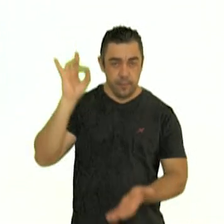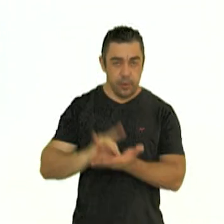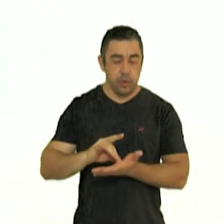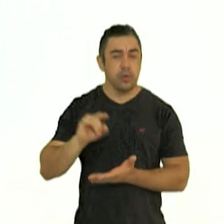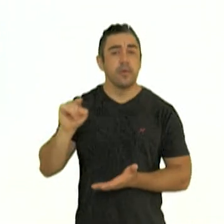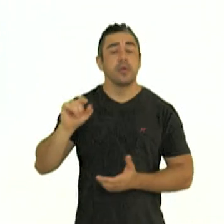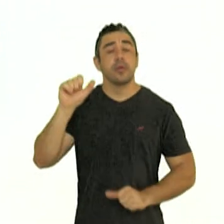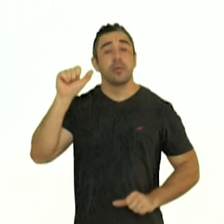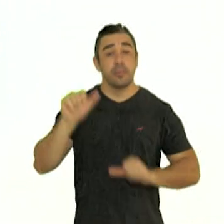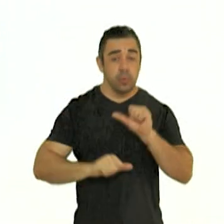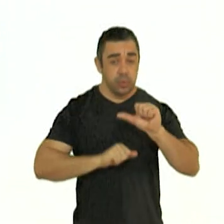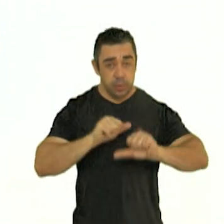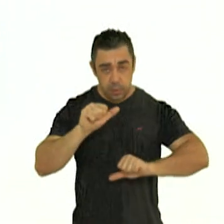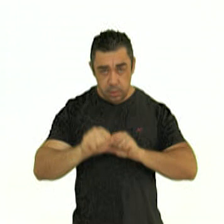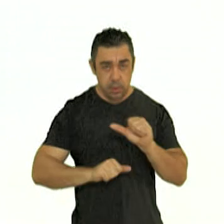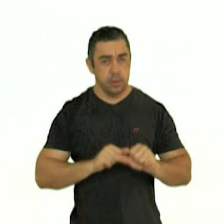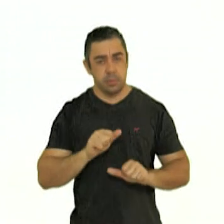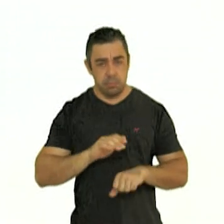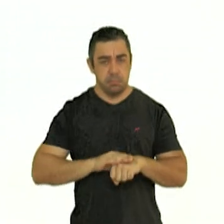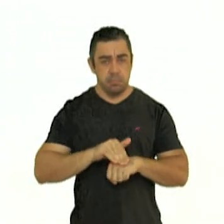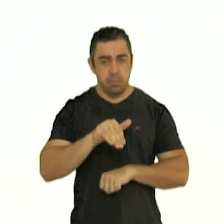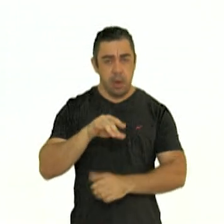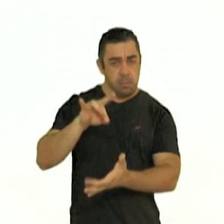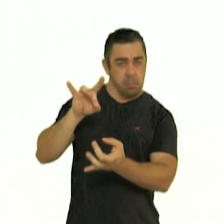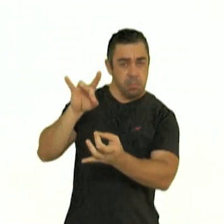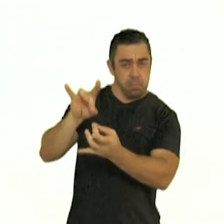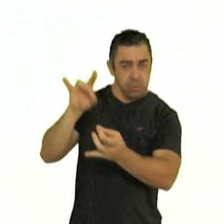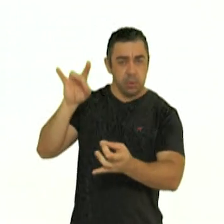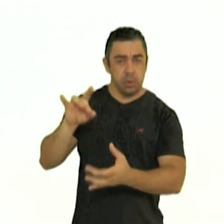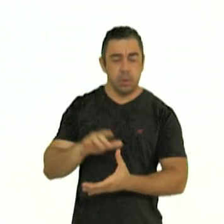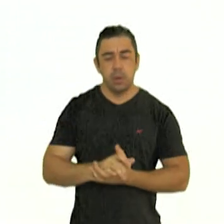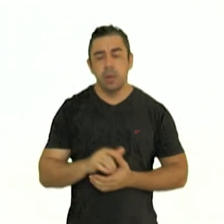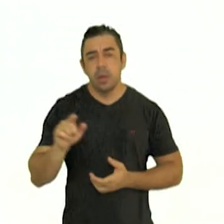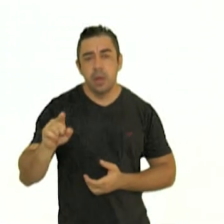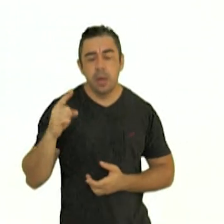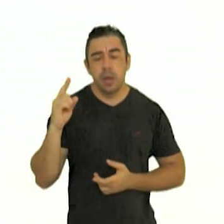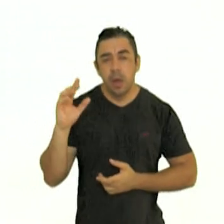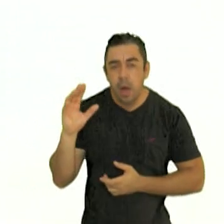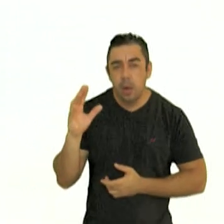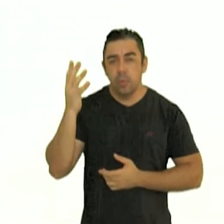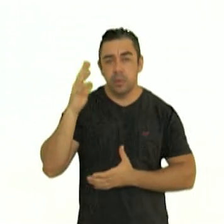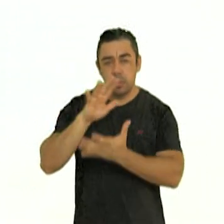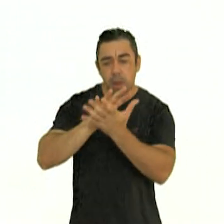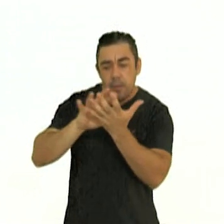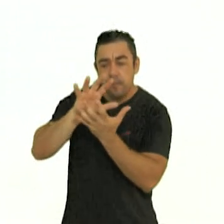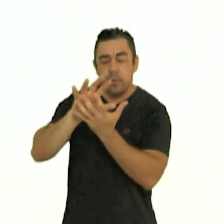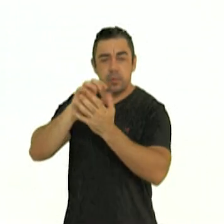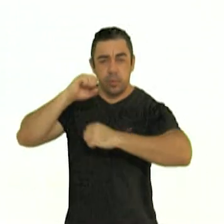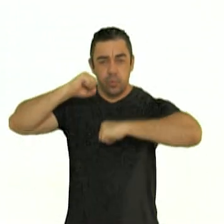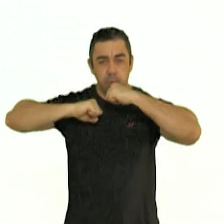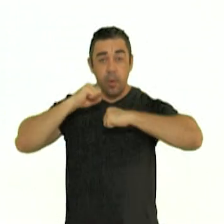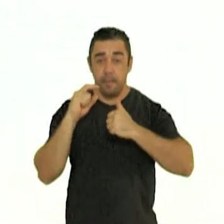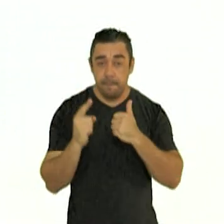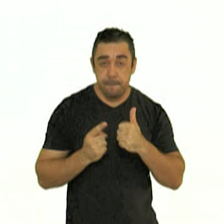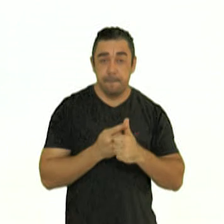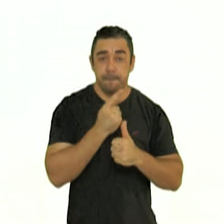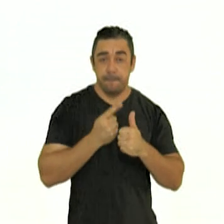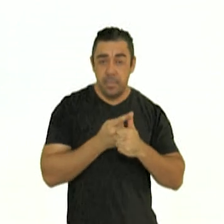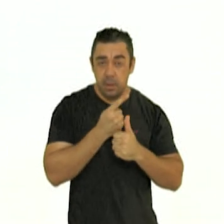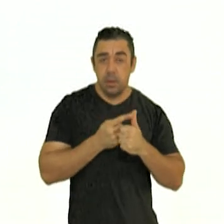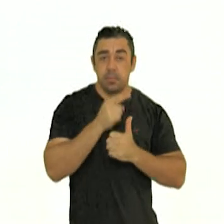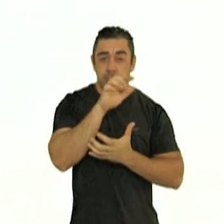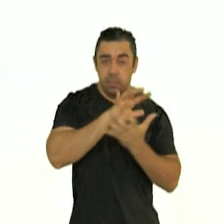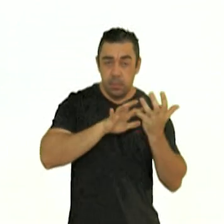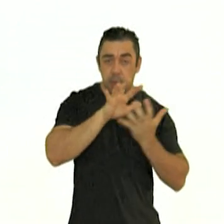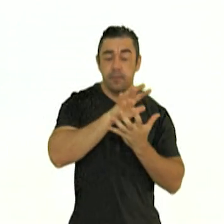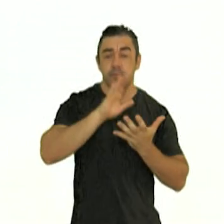essa transformação passa a ser mais efetiva a partir das revoluções industriais. A primeira revolução industrial, que já trouxe uma